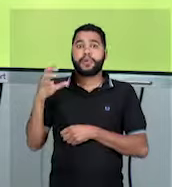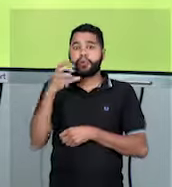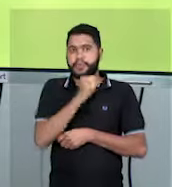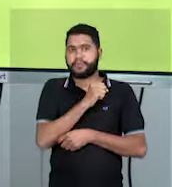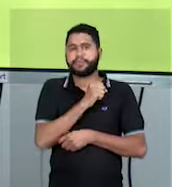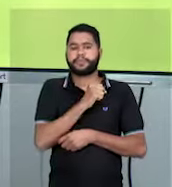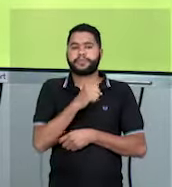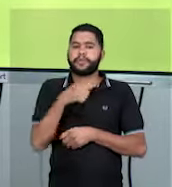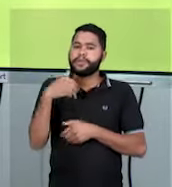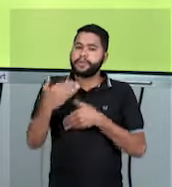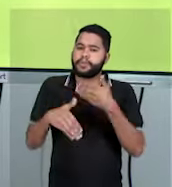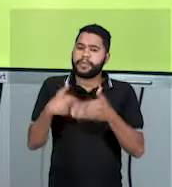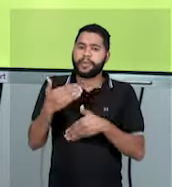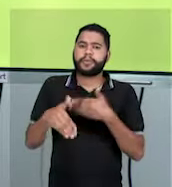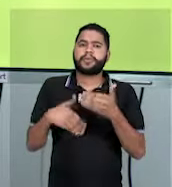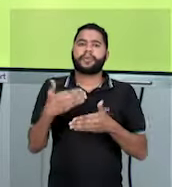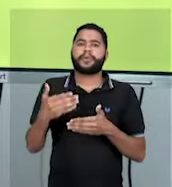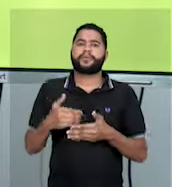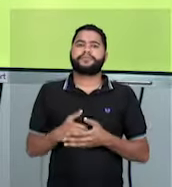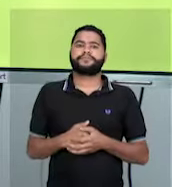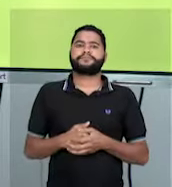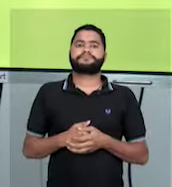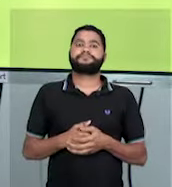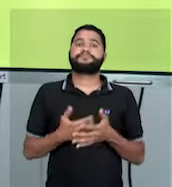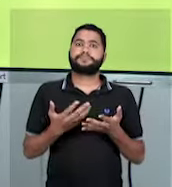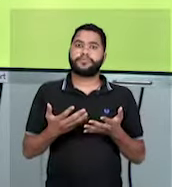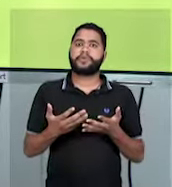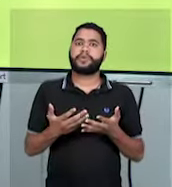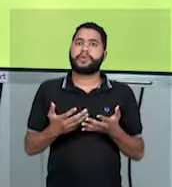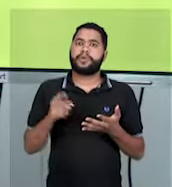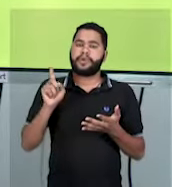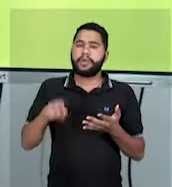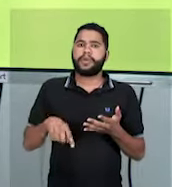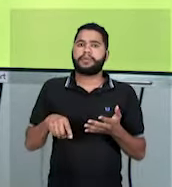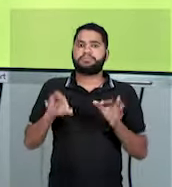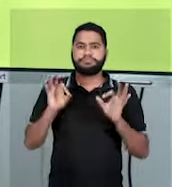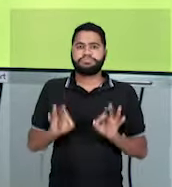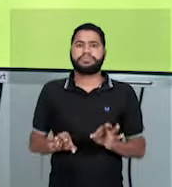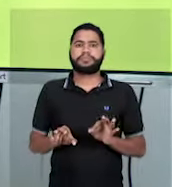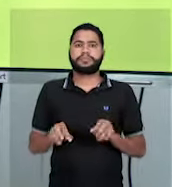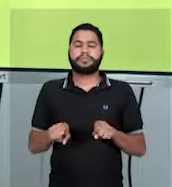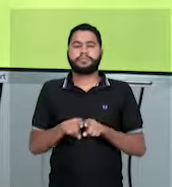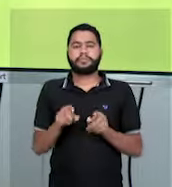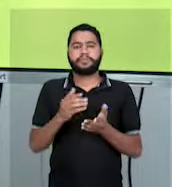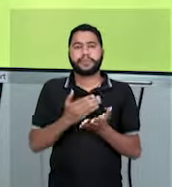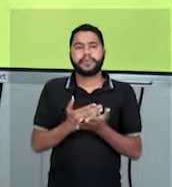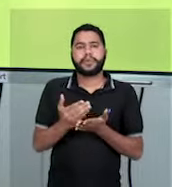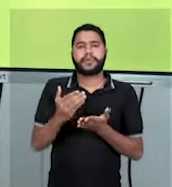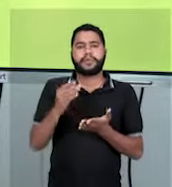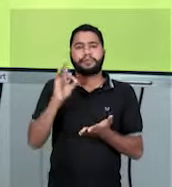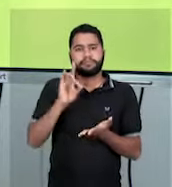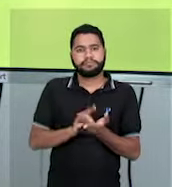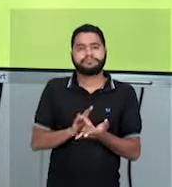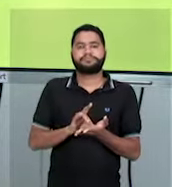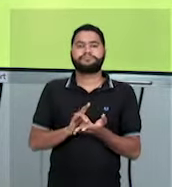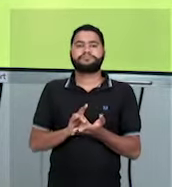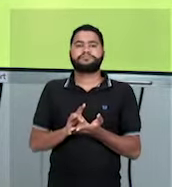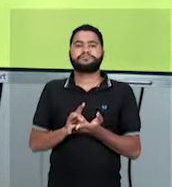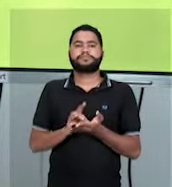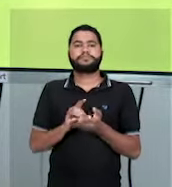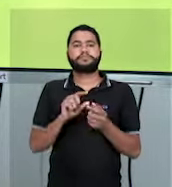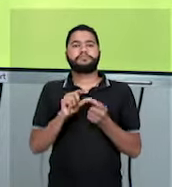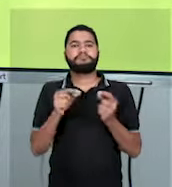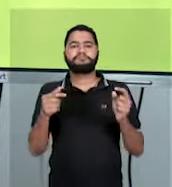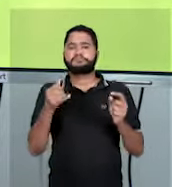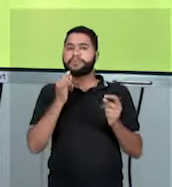esse crescimento ele é muito grande, vai ser um momento também que vão iniciar as grandes obras de infraestrutura, como,